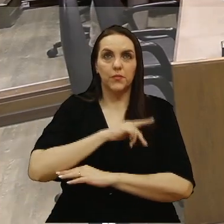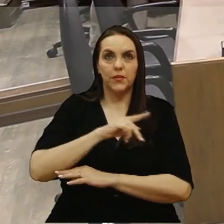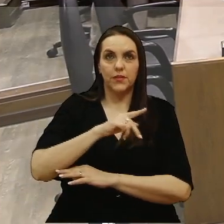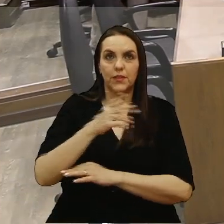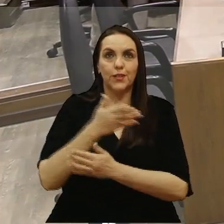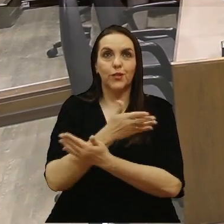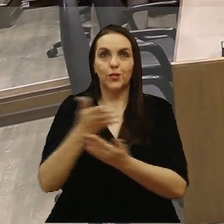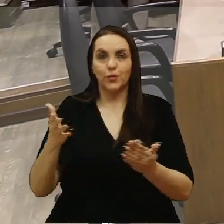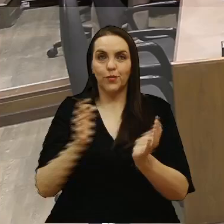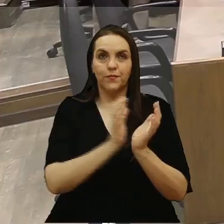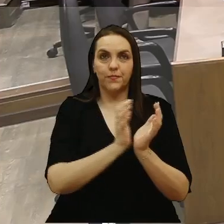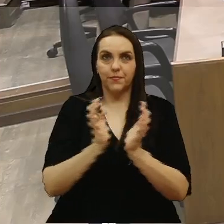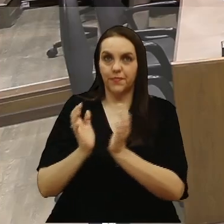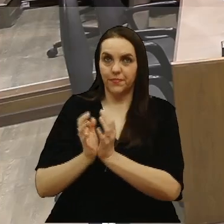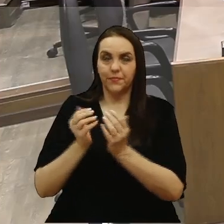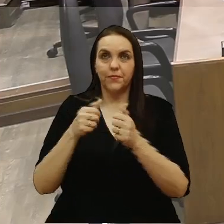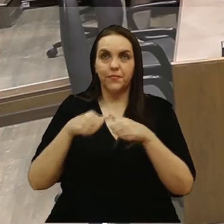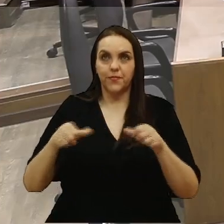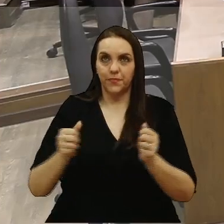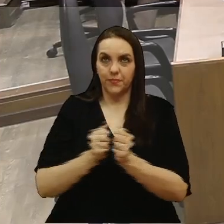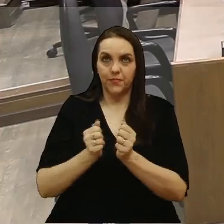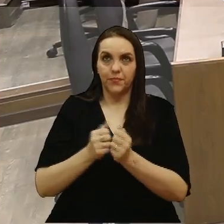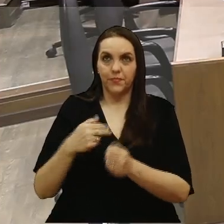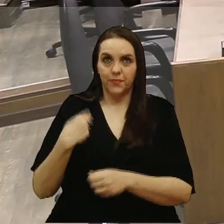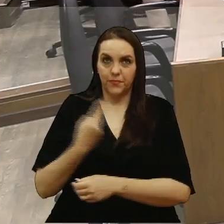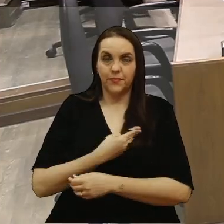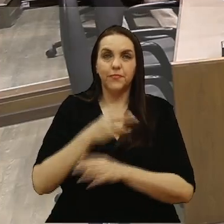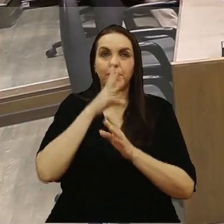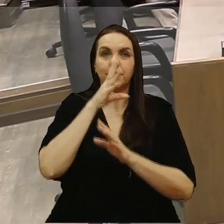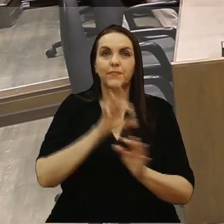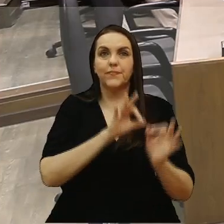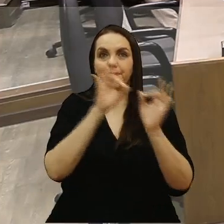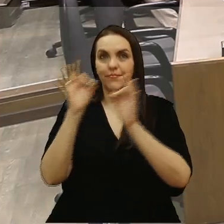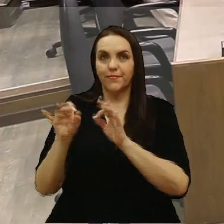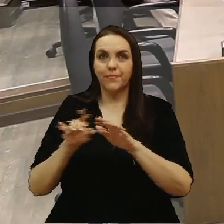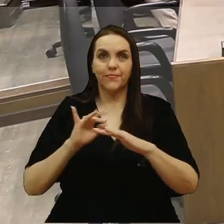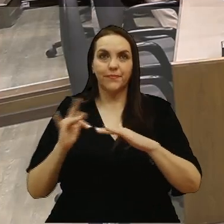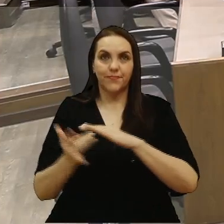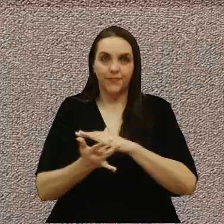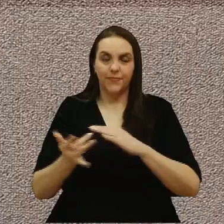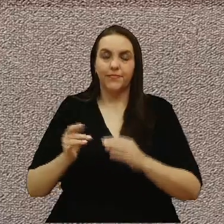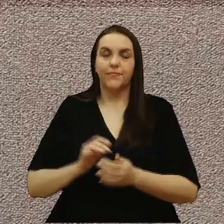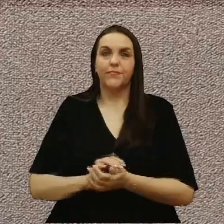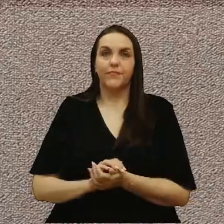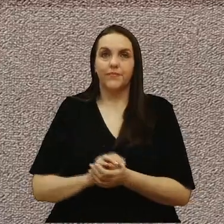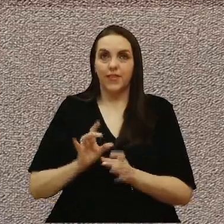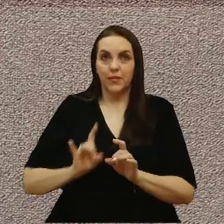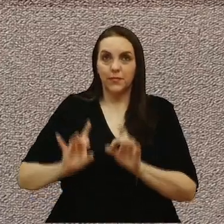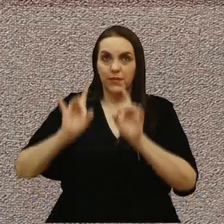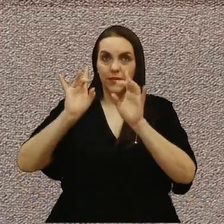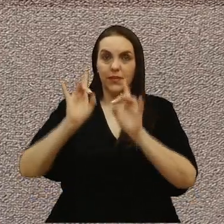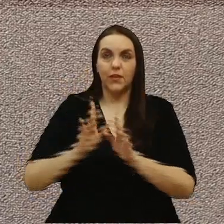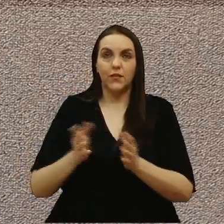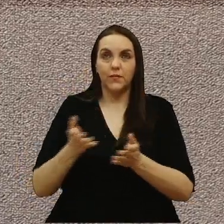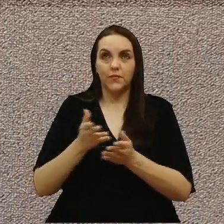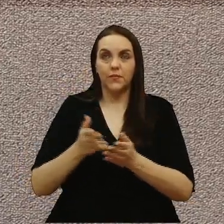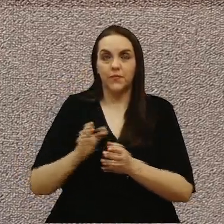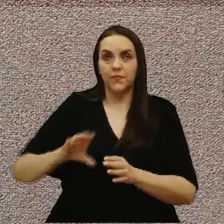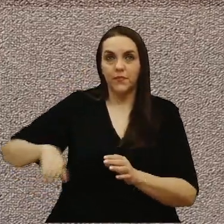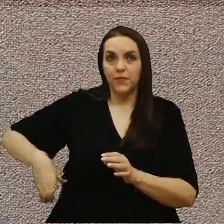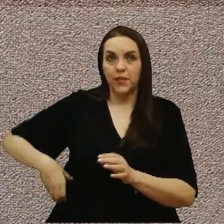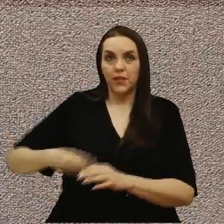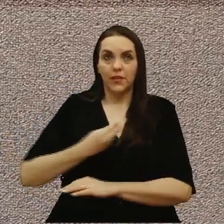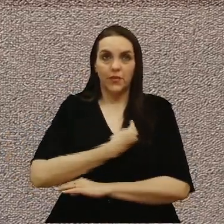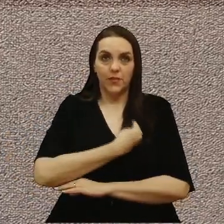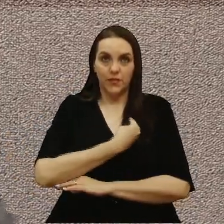todos os nobres pares, a quem está aqui conosco e quem nos assiste pelas redes sociais. Em especial aqui o pessoal do Rim Viver, Dona